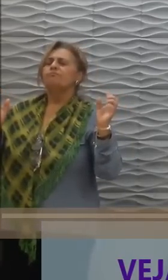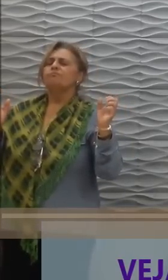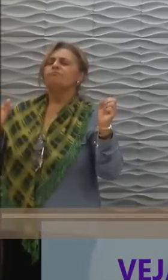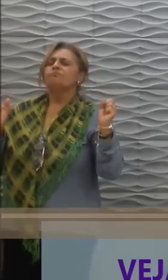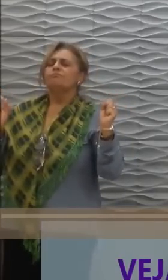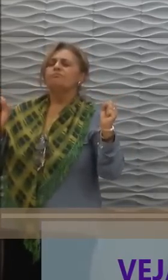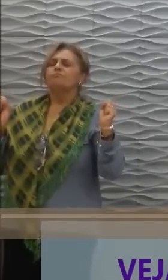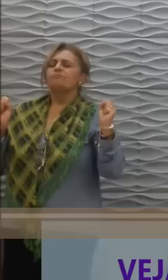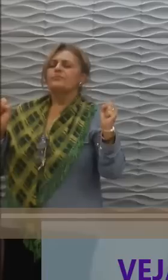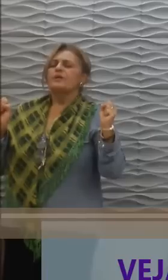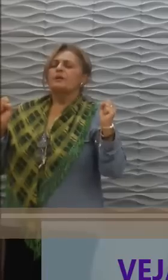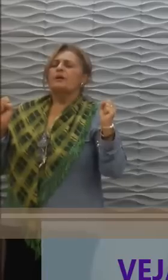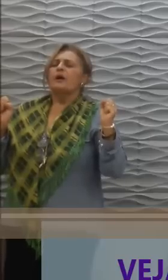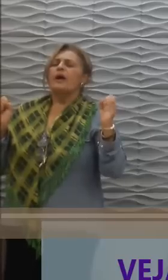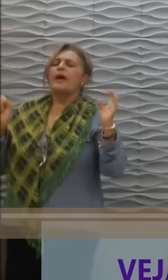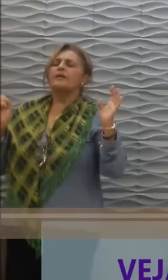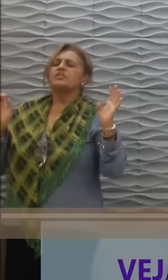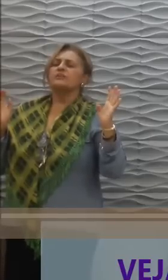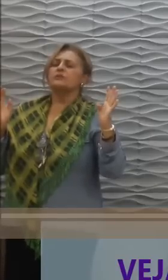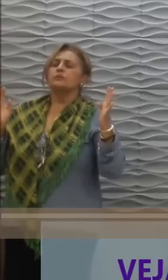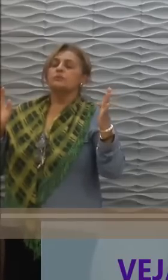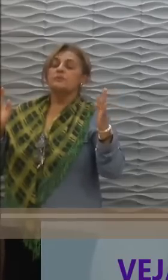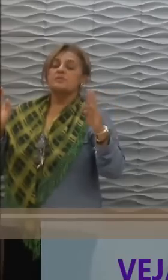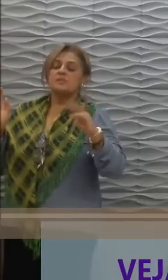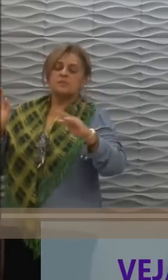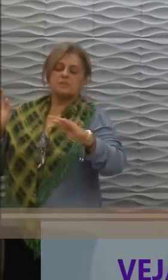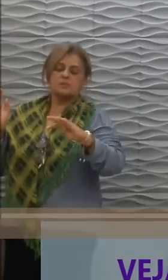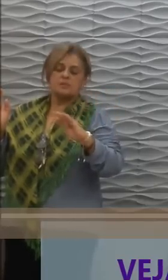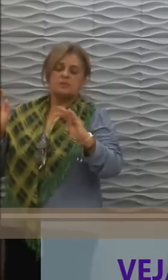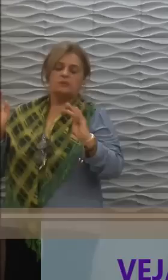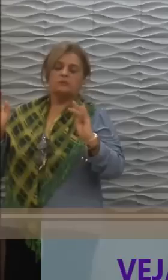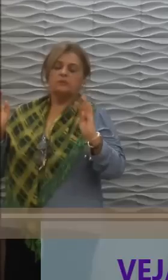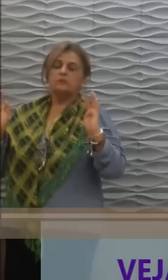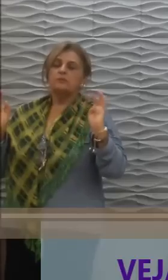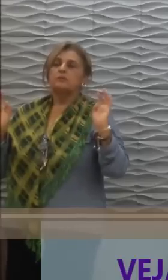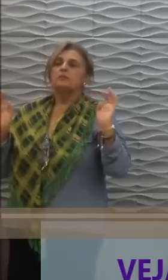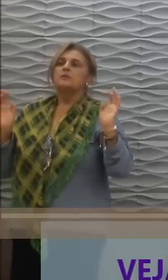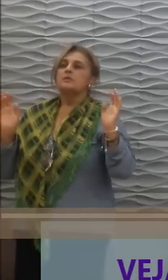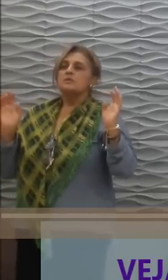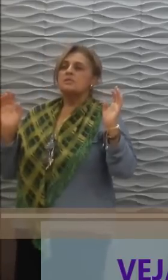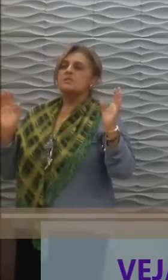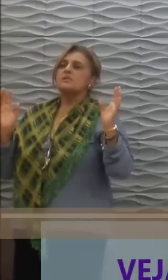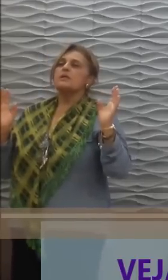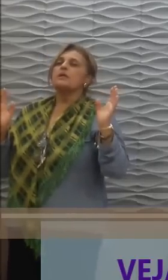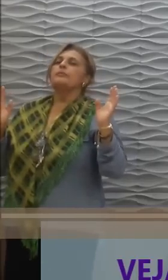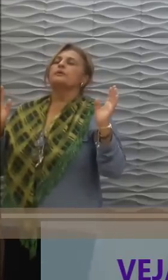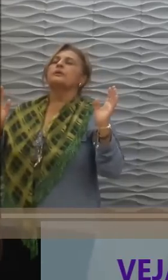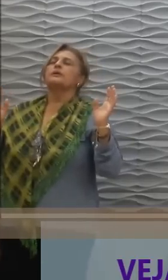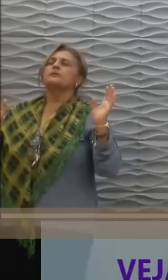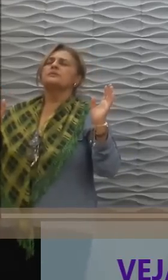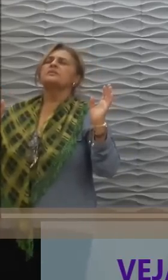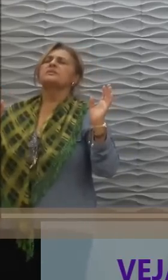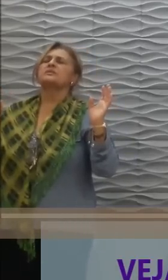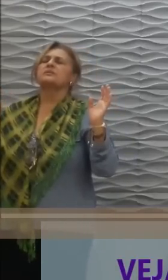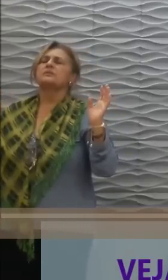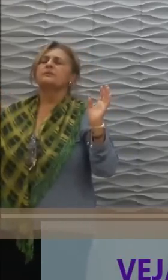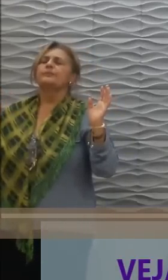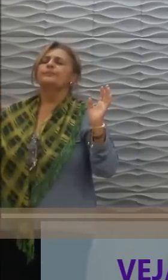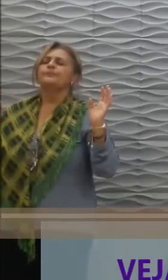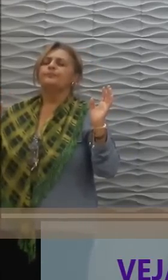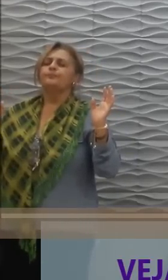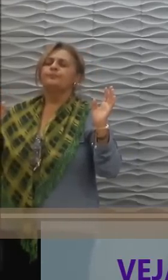possa revigorá-lo nessa noite, possa renovar as forças, possa trazer cura